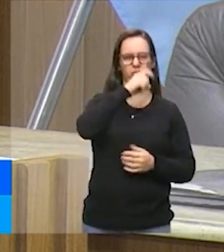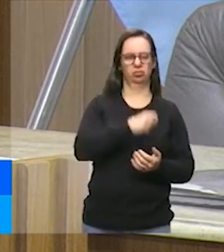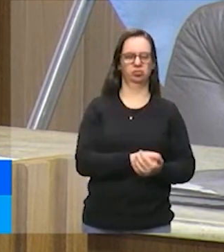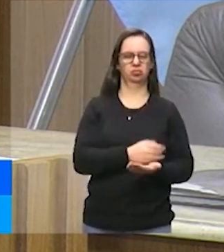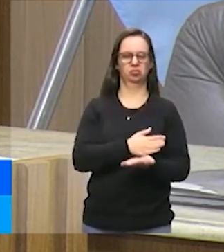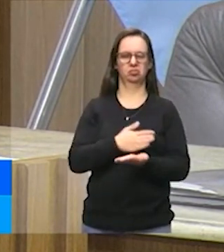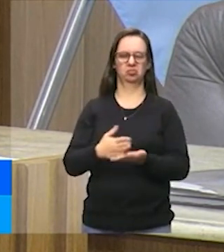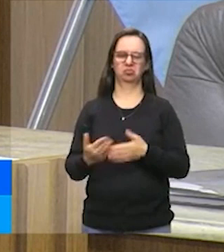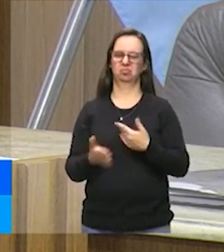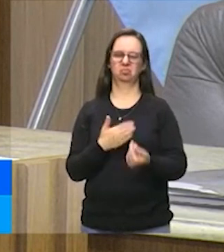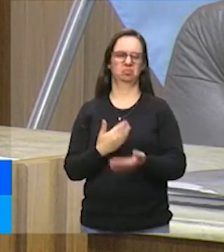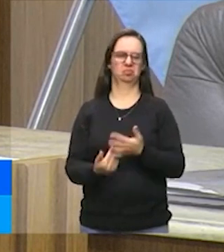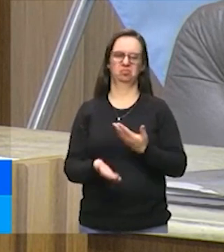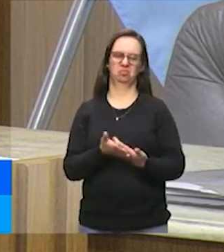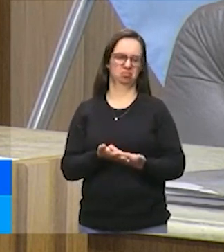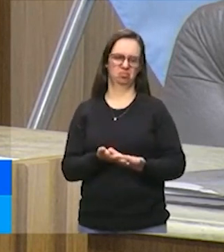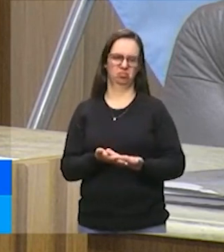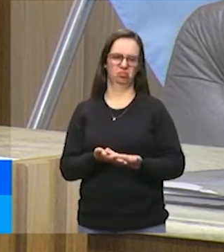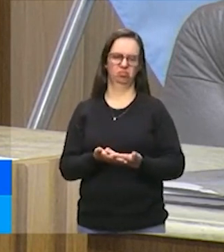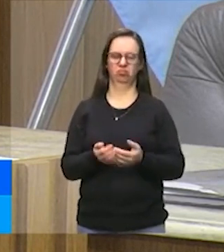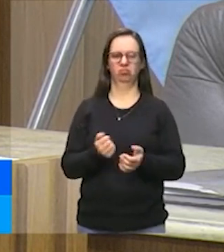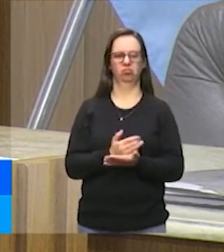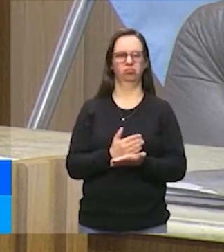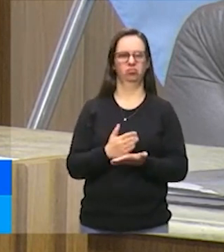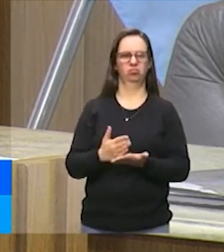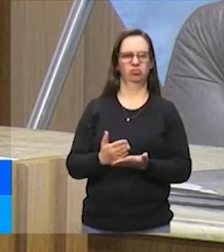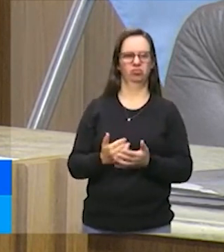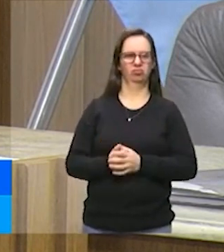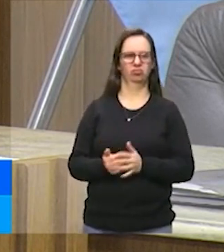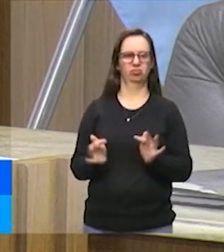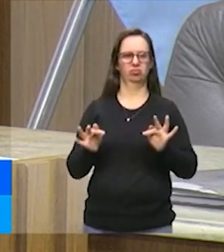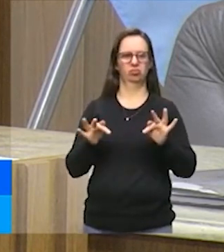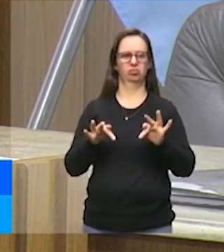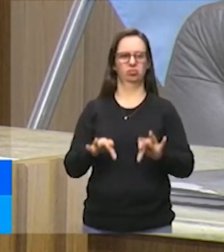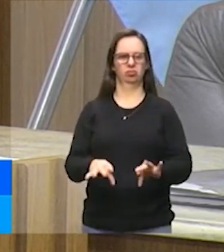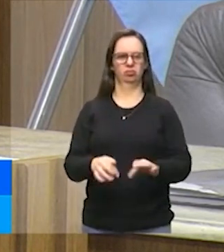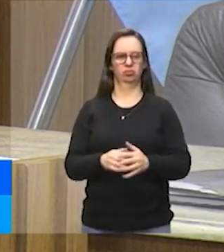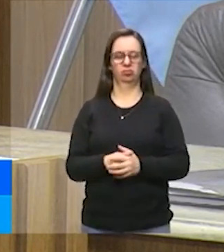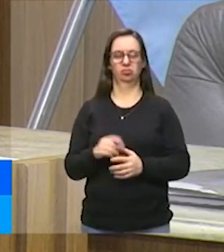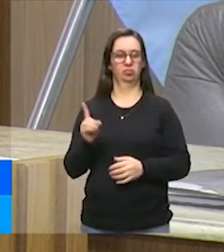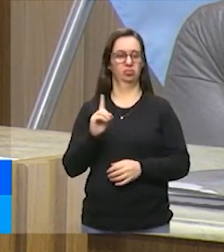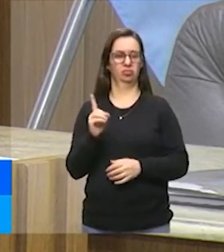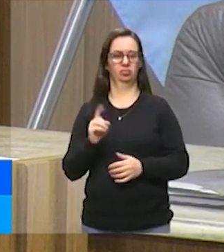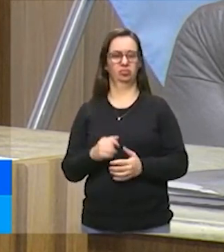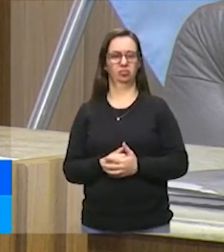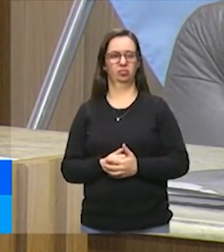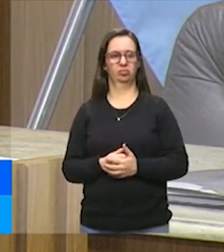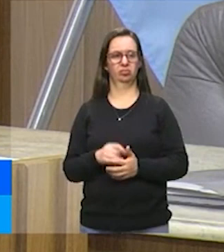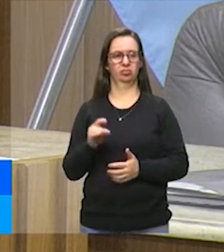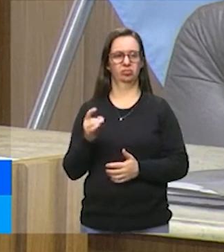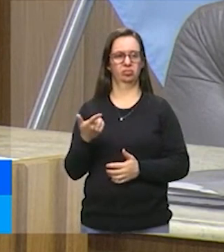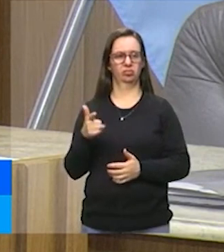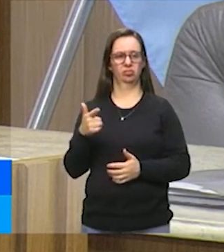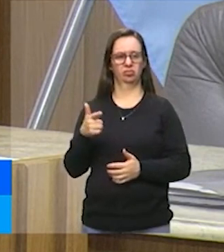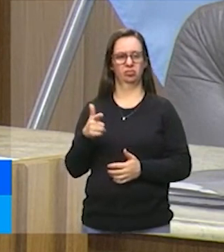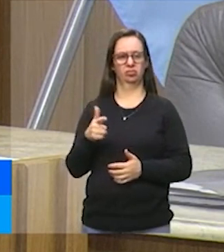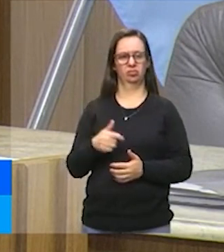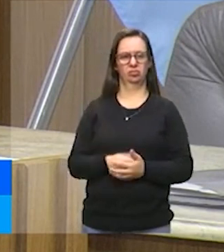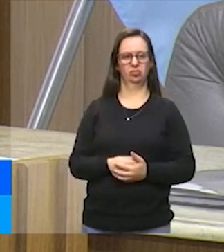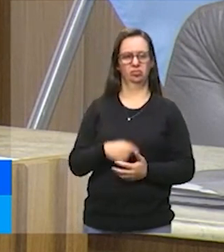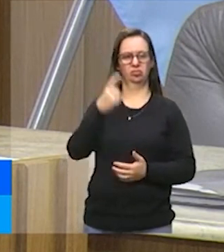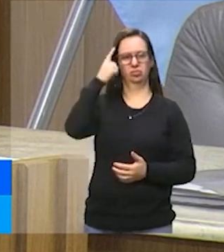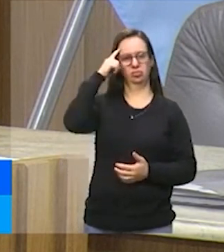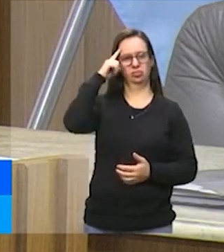começa terminar não é consequência terminar é objetivo